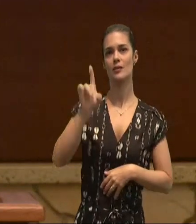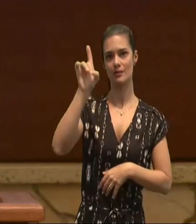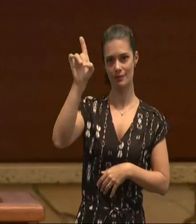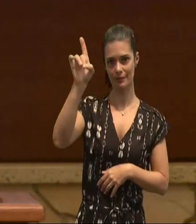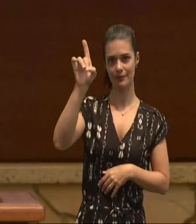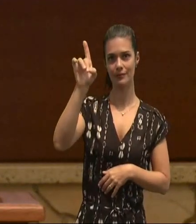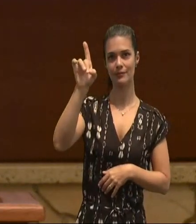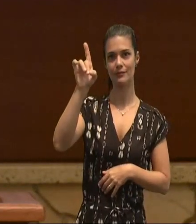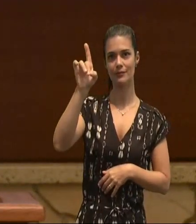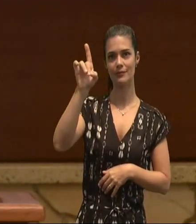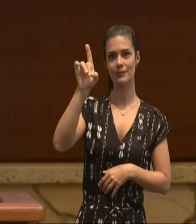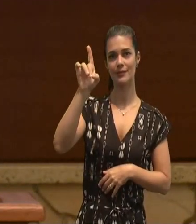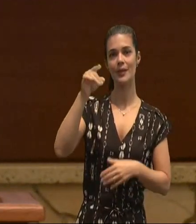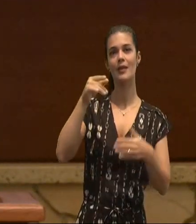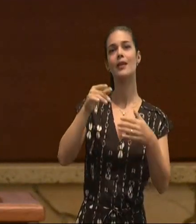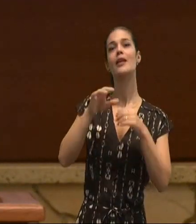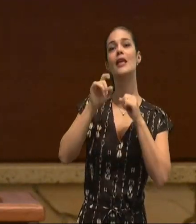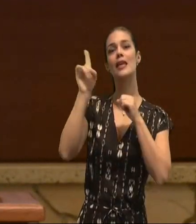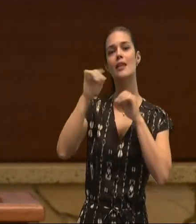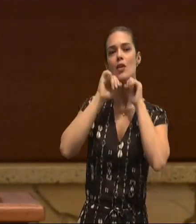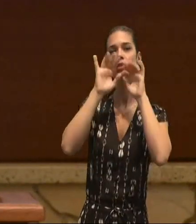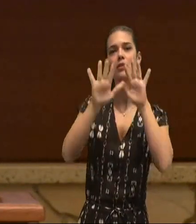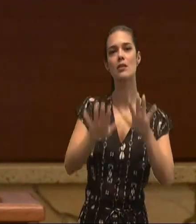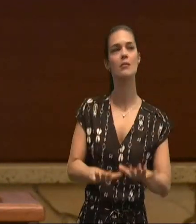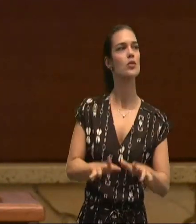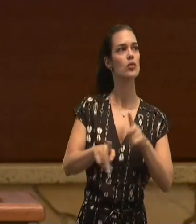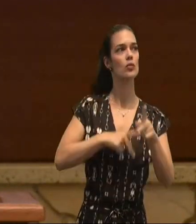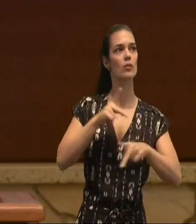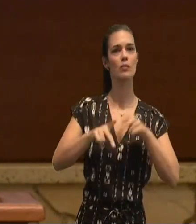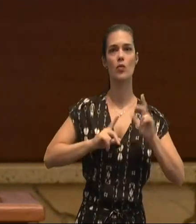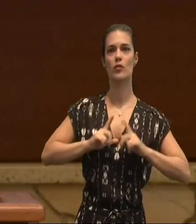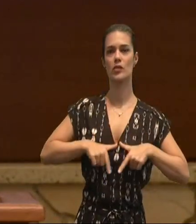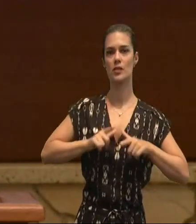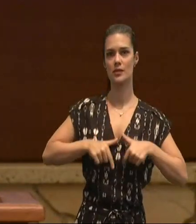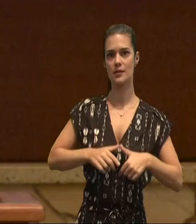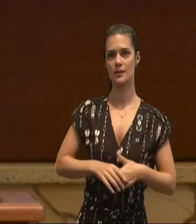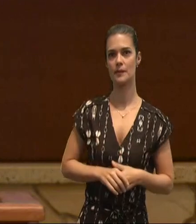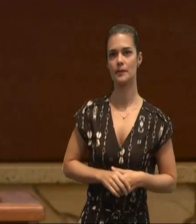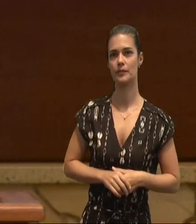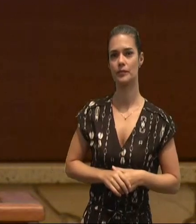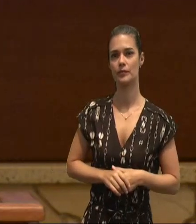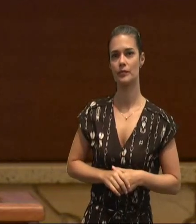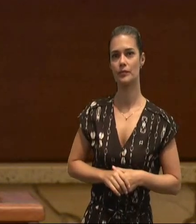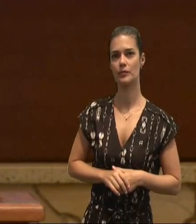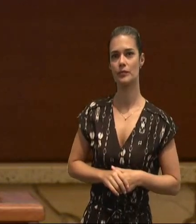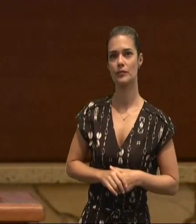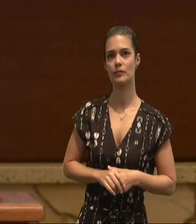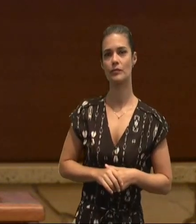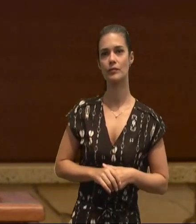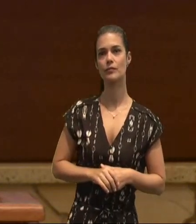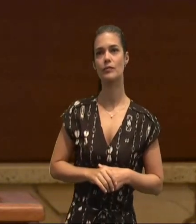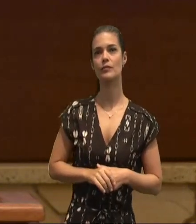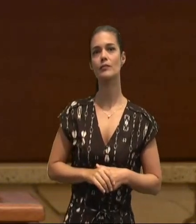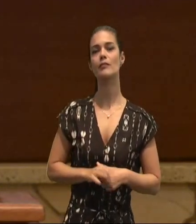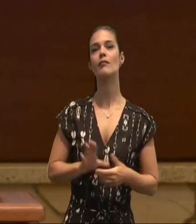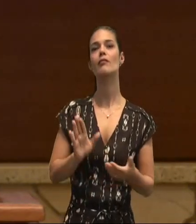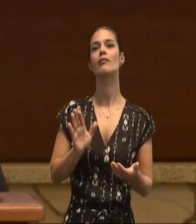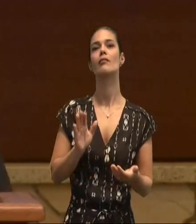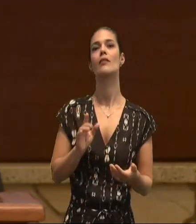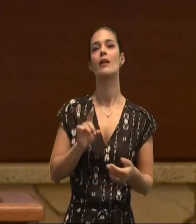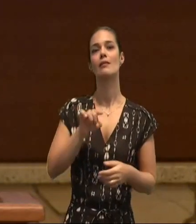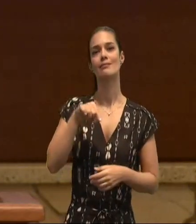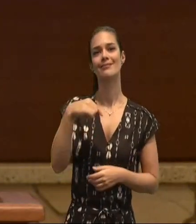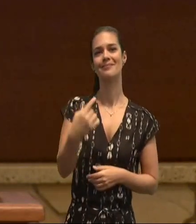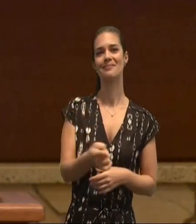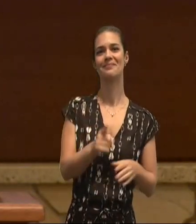para o povo em nome do Senhor de Israel. até que esta arca é levada para Jerusalém,